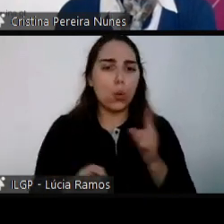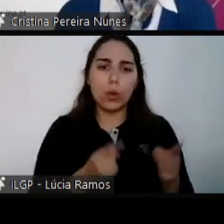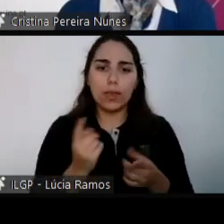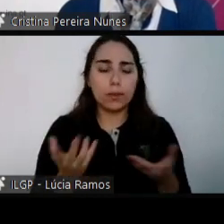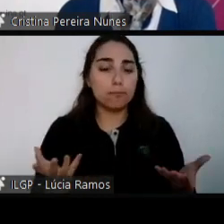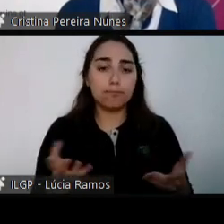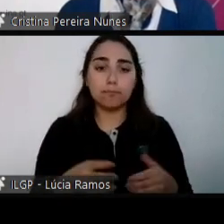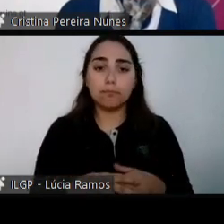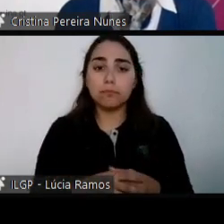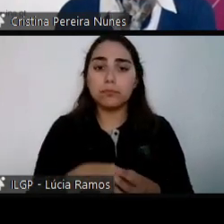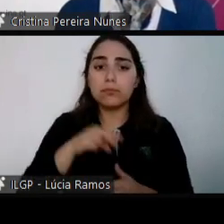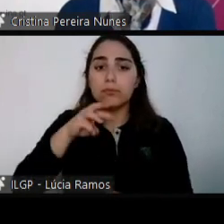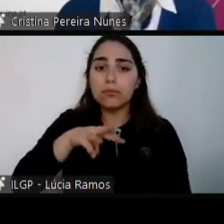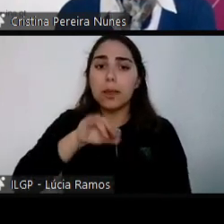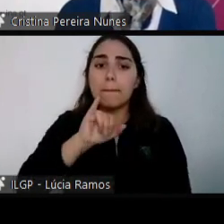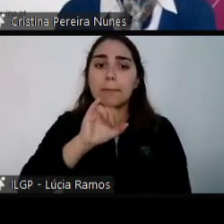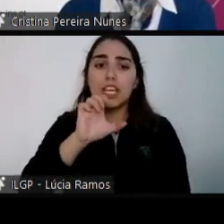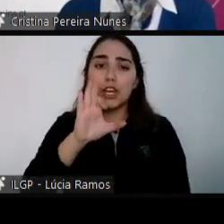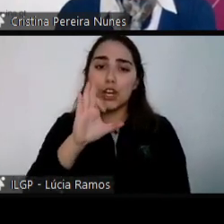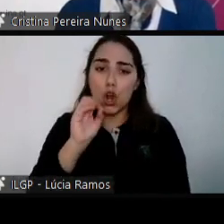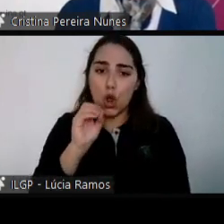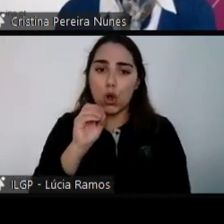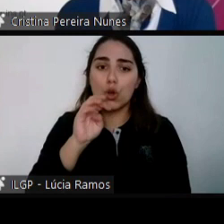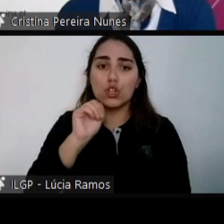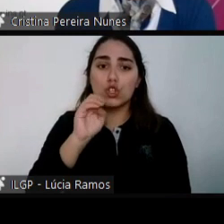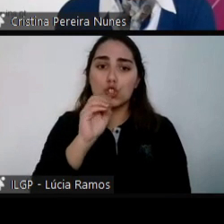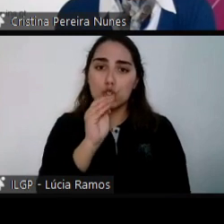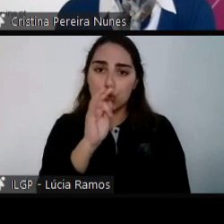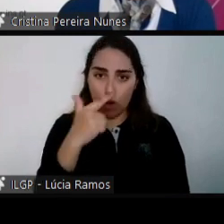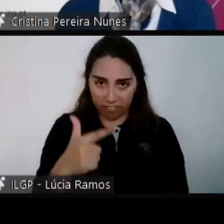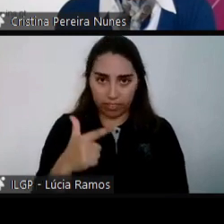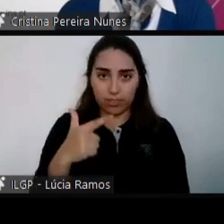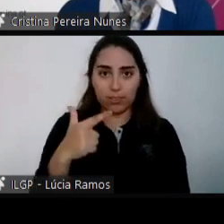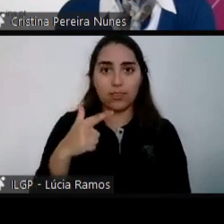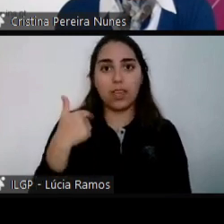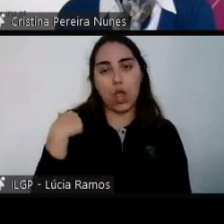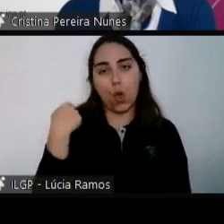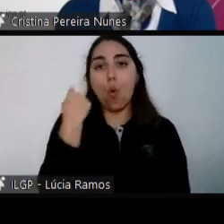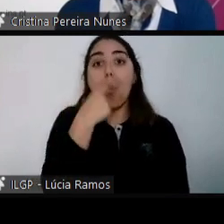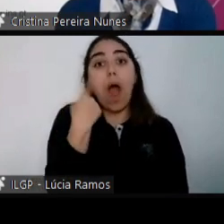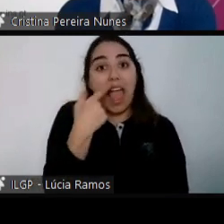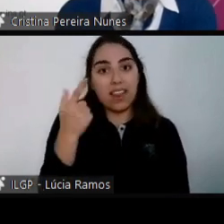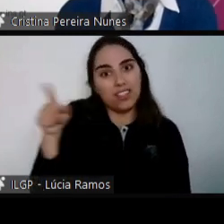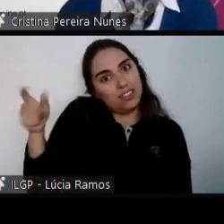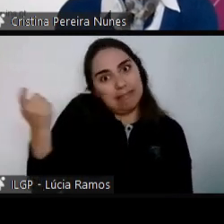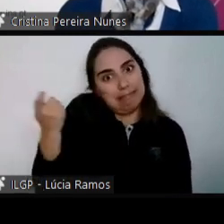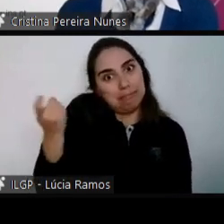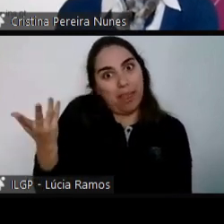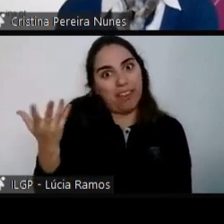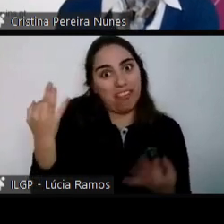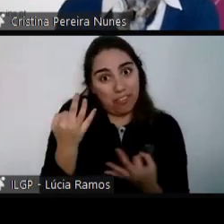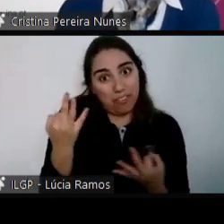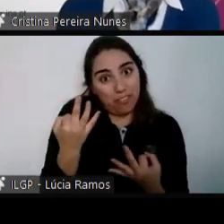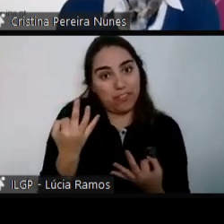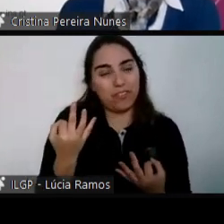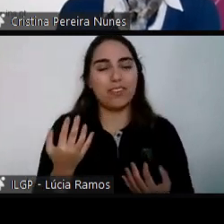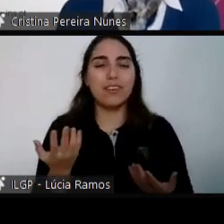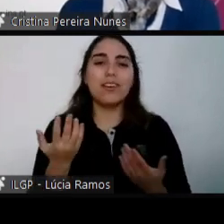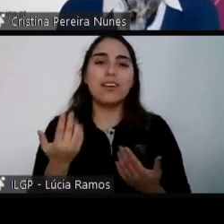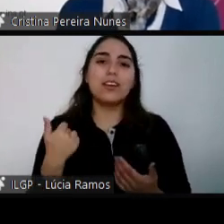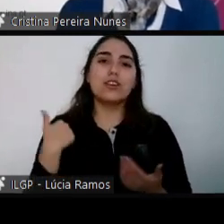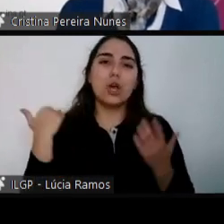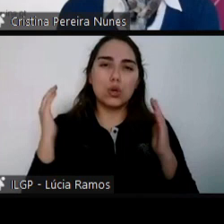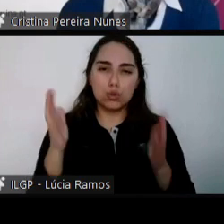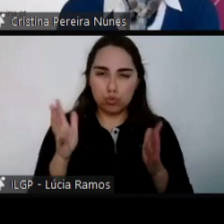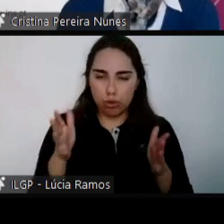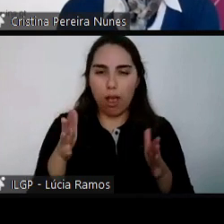disclaimer, eu não tenho nada a ver com a Microsoft, estou aqui em Oeiras, a Microsoft está pertíssimo de mim, até de vez em quando privo, mas em contextos profissionais de ensino,